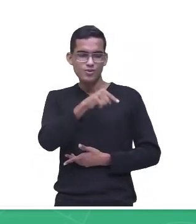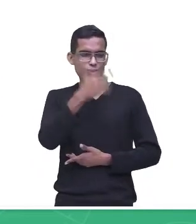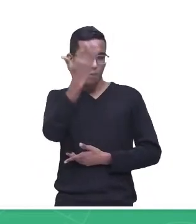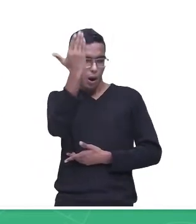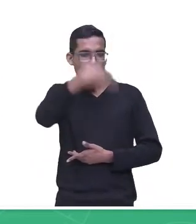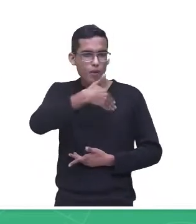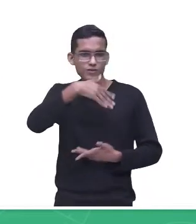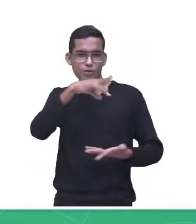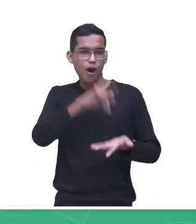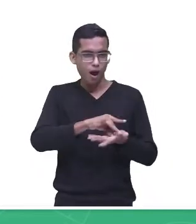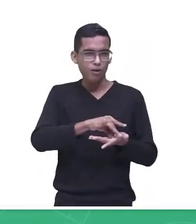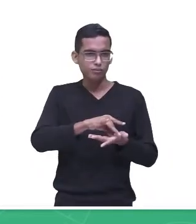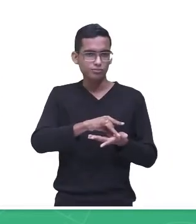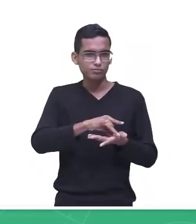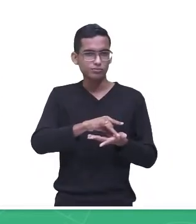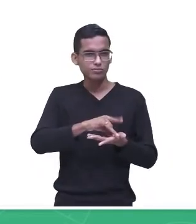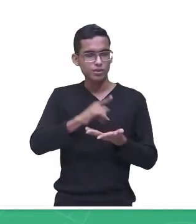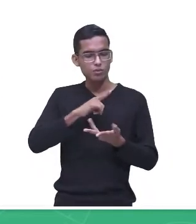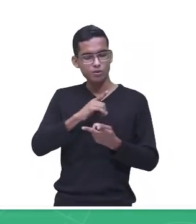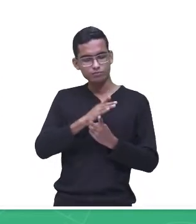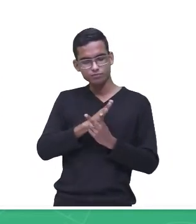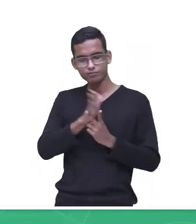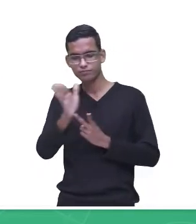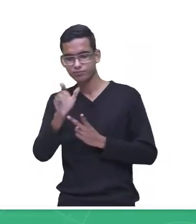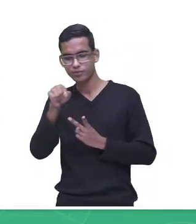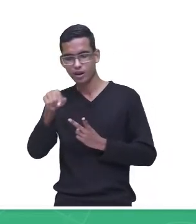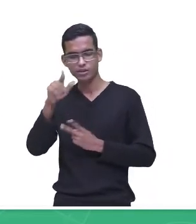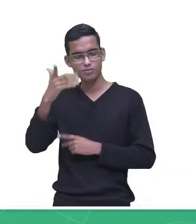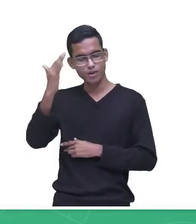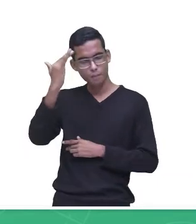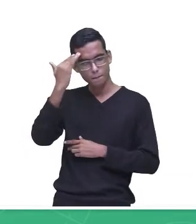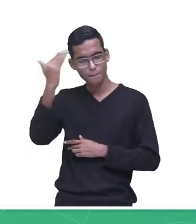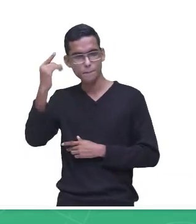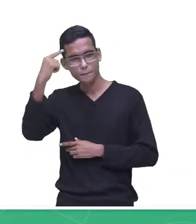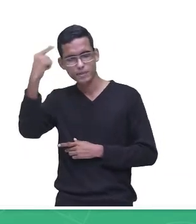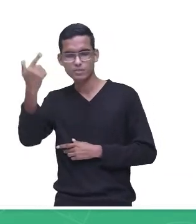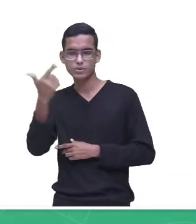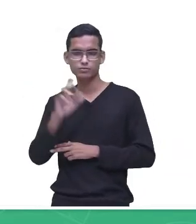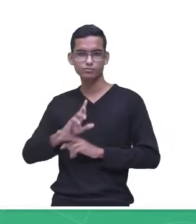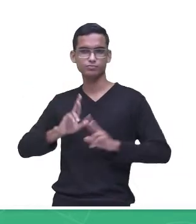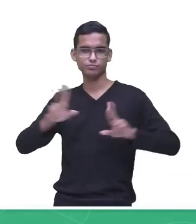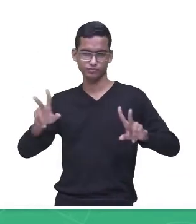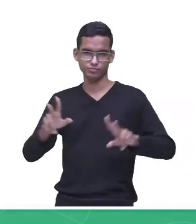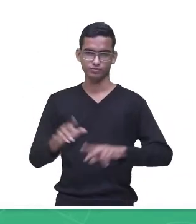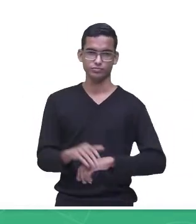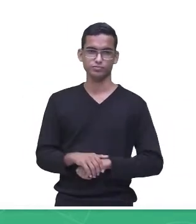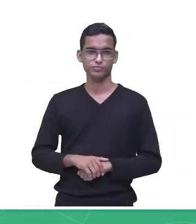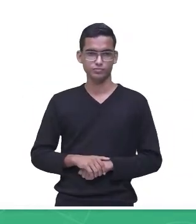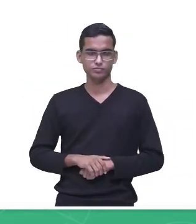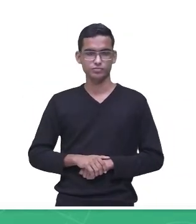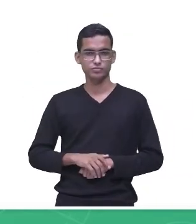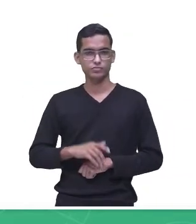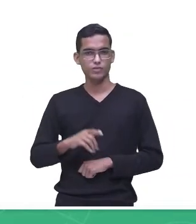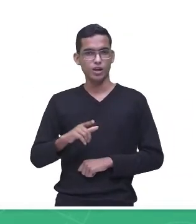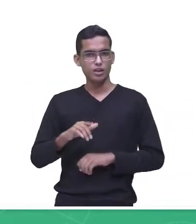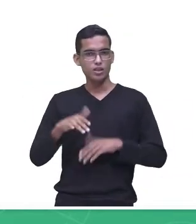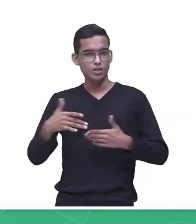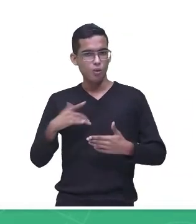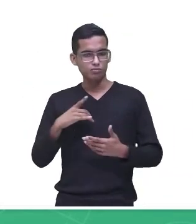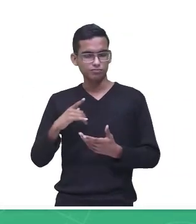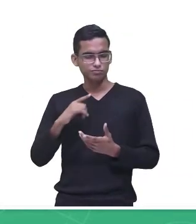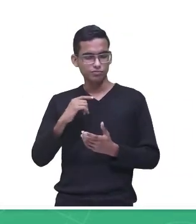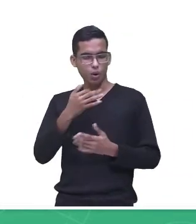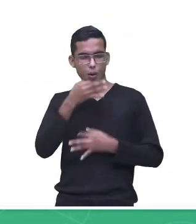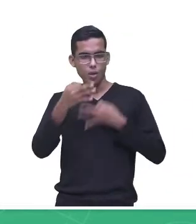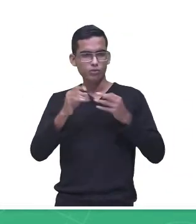ideia. Então Platão vai dizer o quê? A realidade está dividida em dois mundos. Nós temos dois mundos, então. Vamos